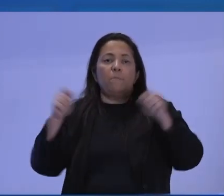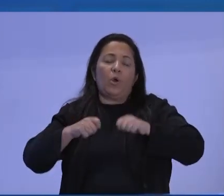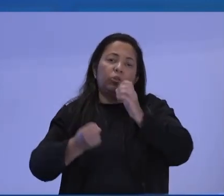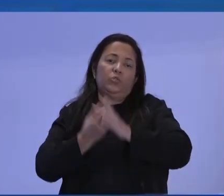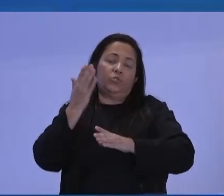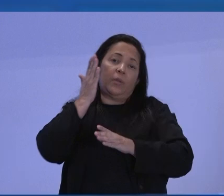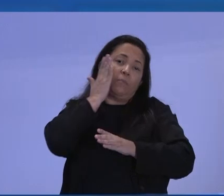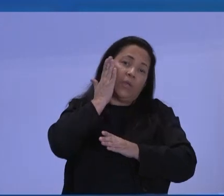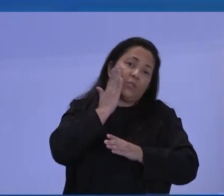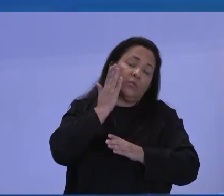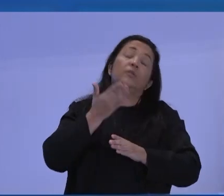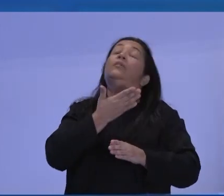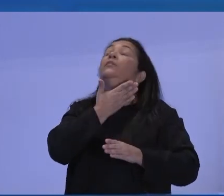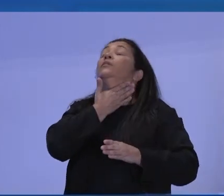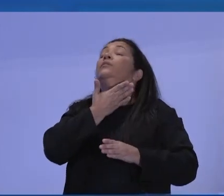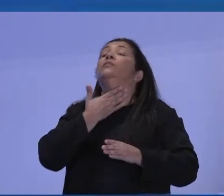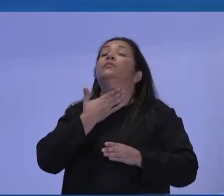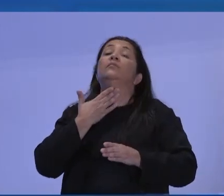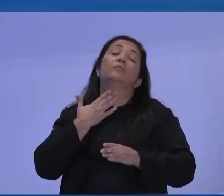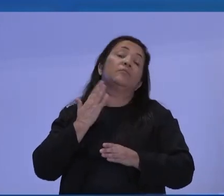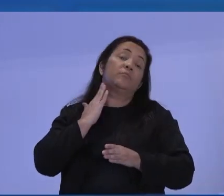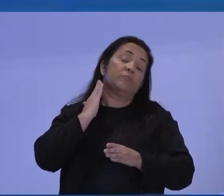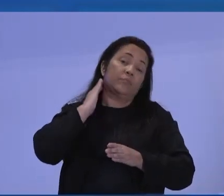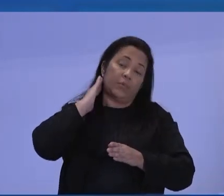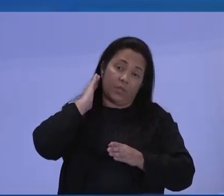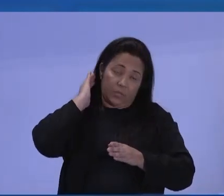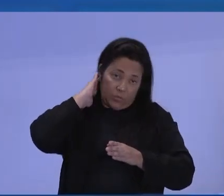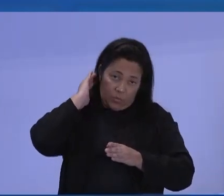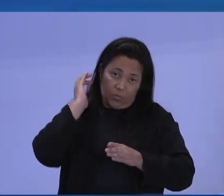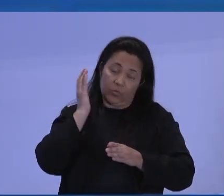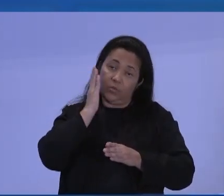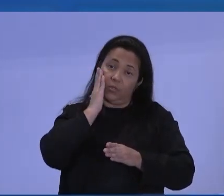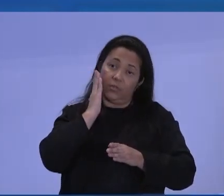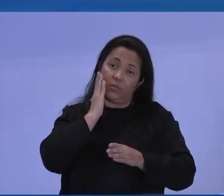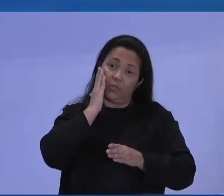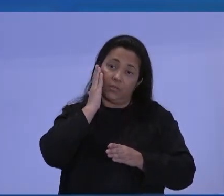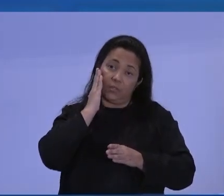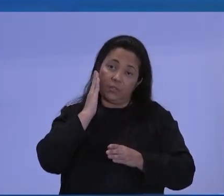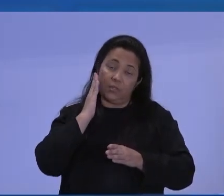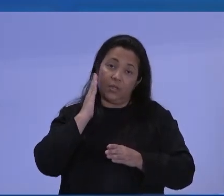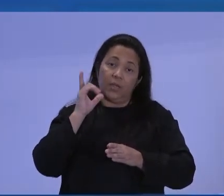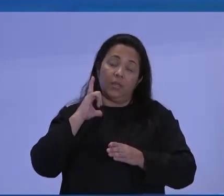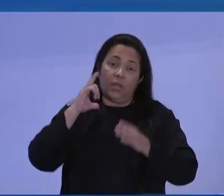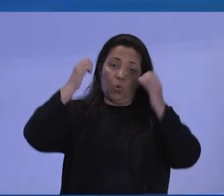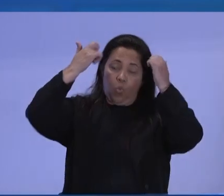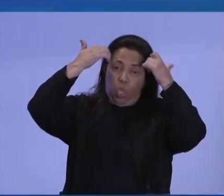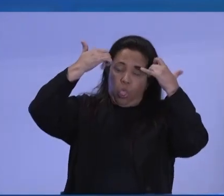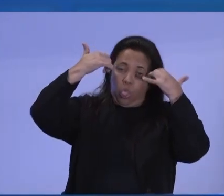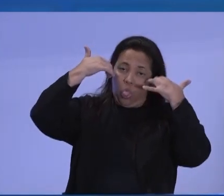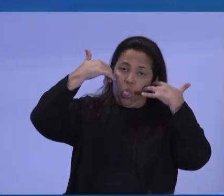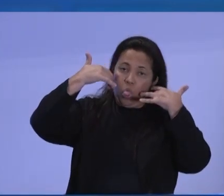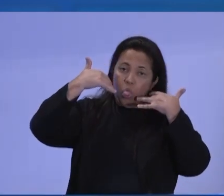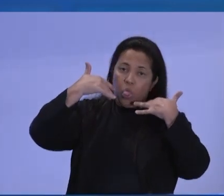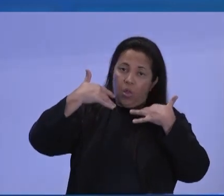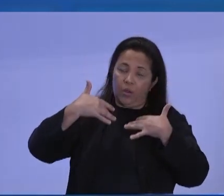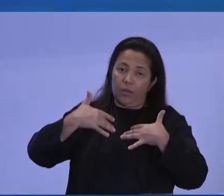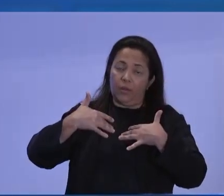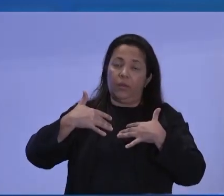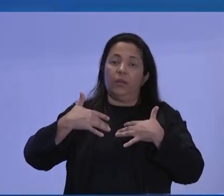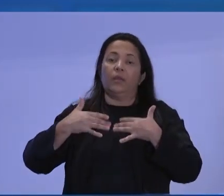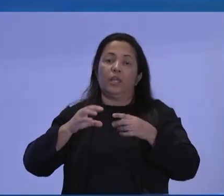o pescoço e geralmente o dorso, em áreas mais seborreicas, de preferência de crescimento do